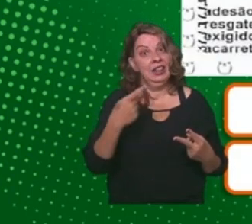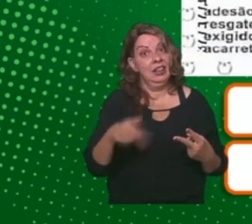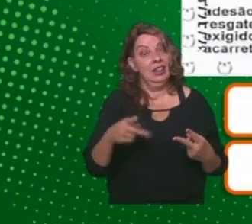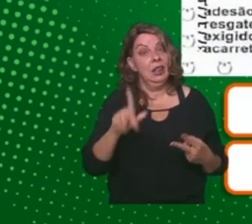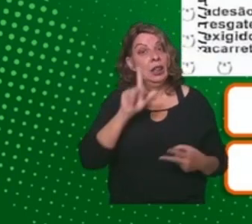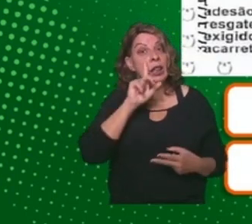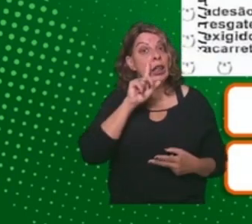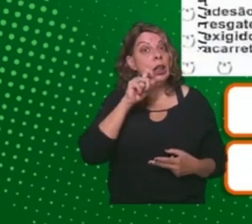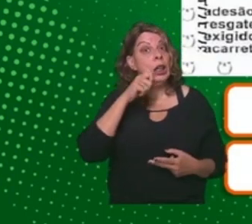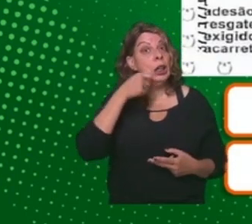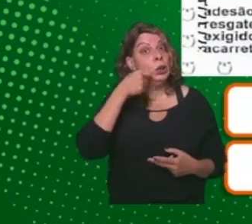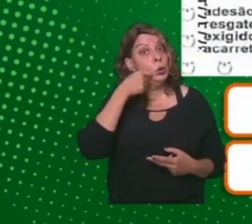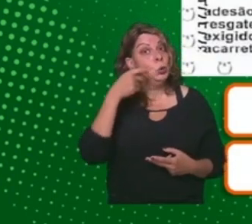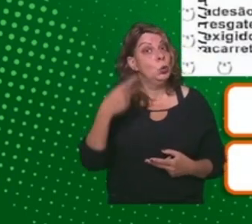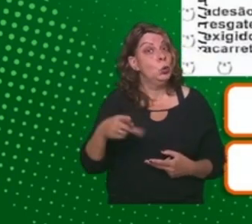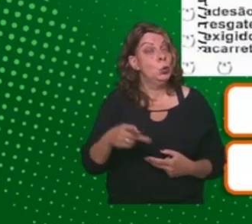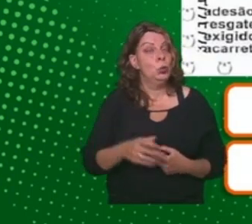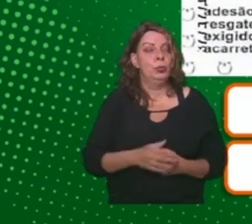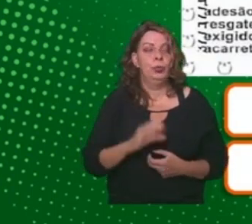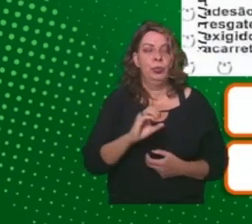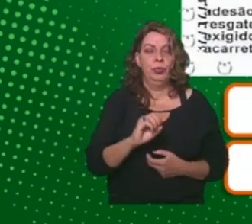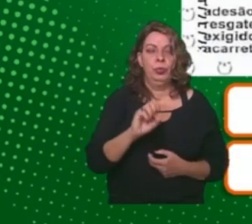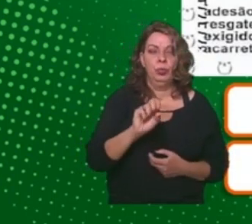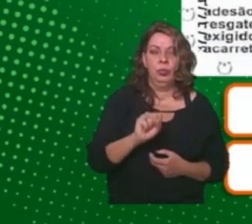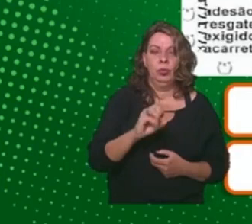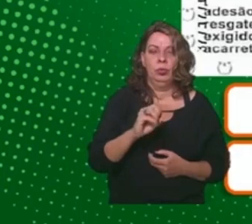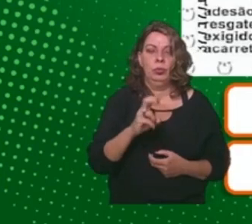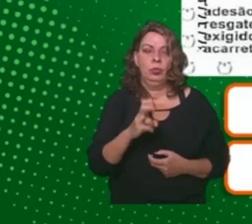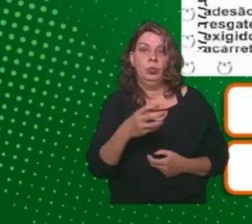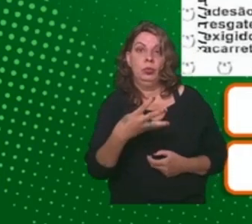bairro Getimana. O título é o de número